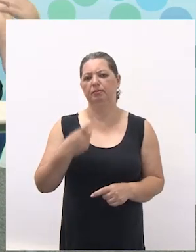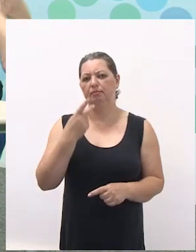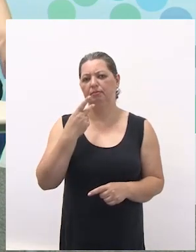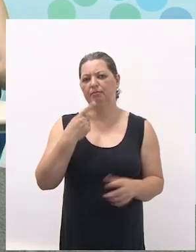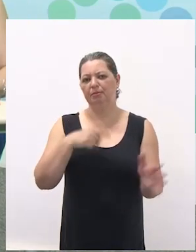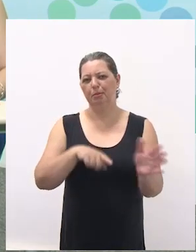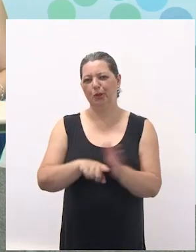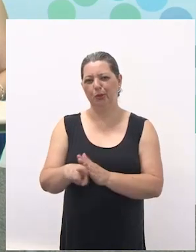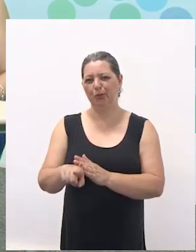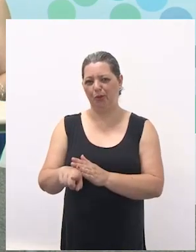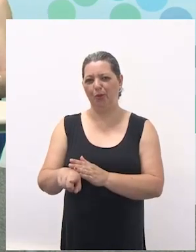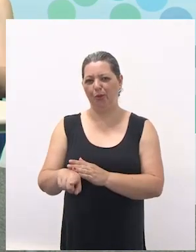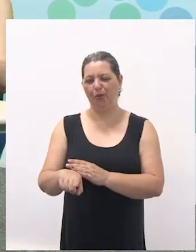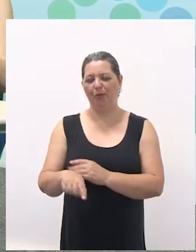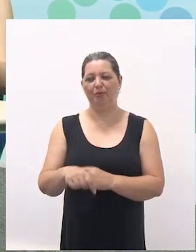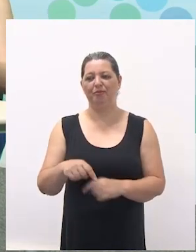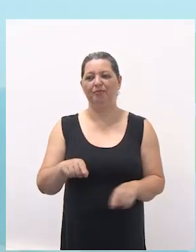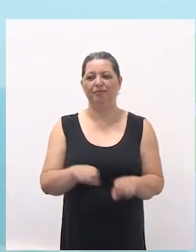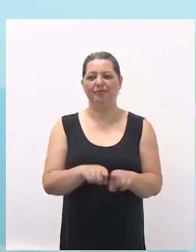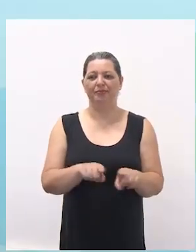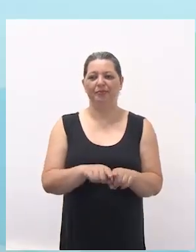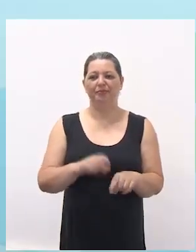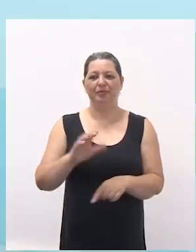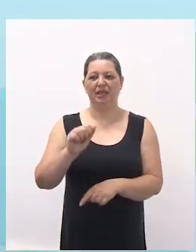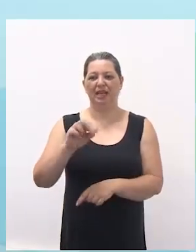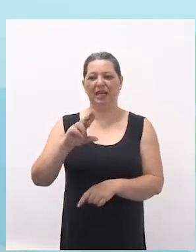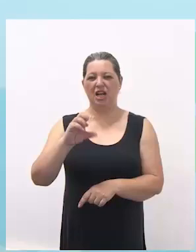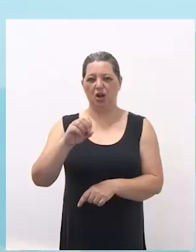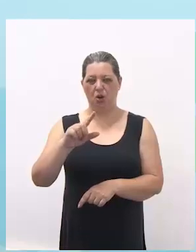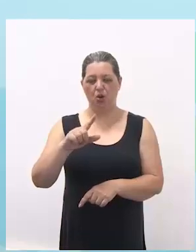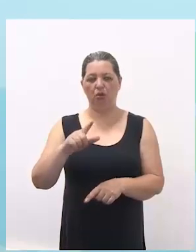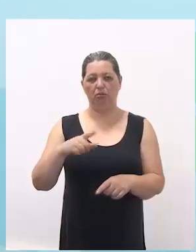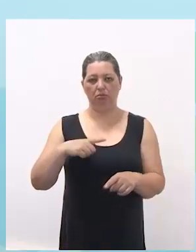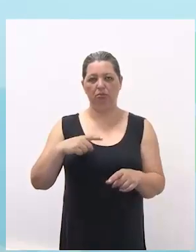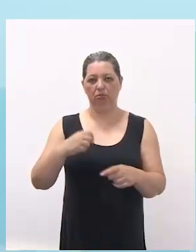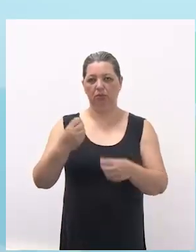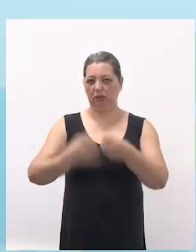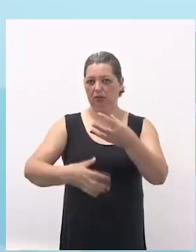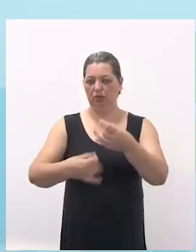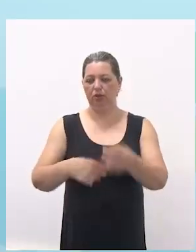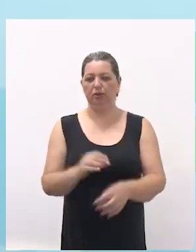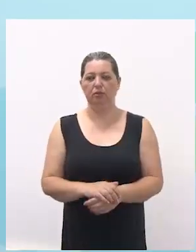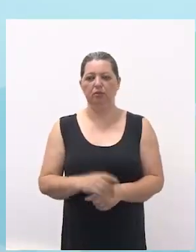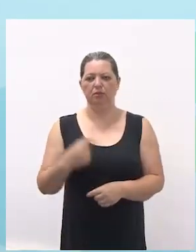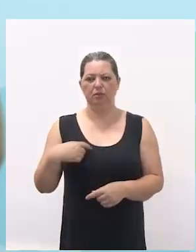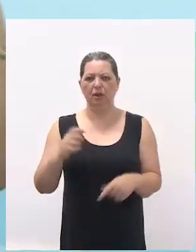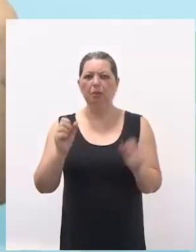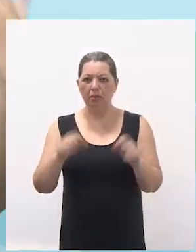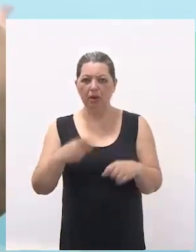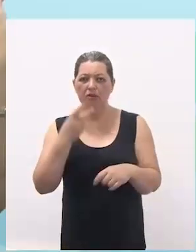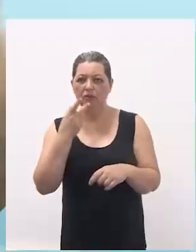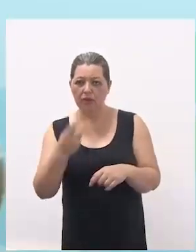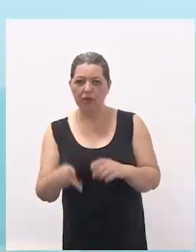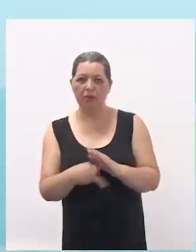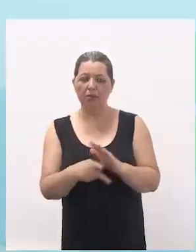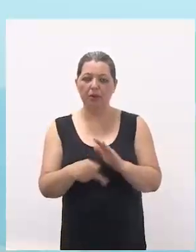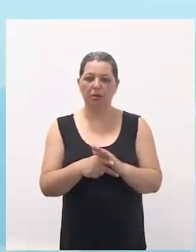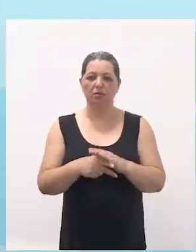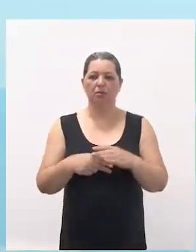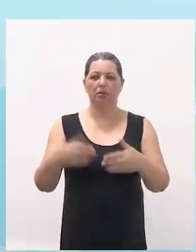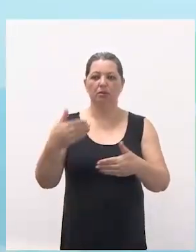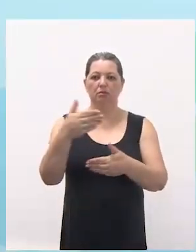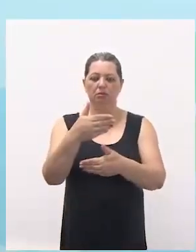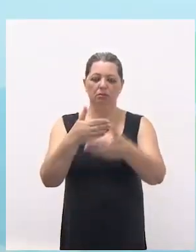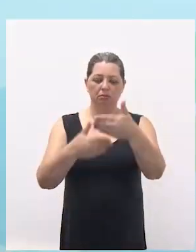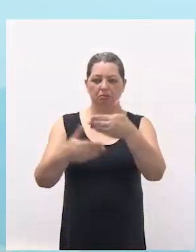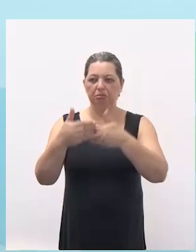para a Thelma e para a Carol, lembrando que a Thelma e a Carol também estão aqui no chat, né? Aí ele questiona assim, eu posso falar sobre as interfaces que a gente tem